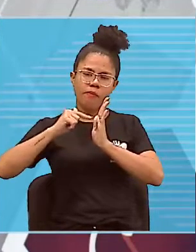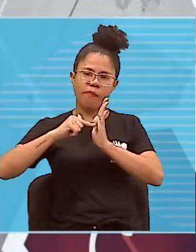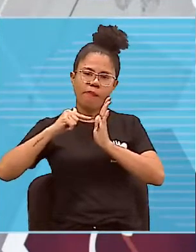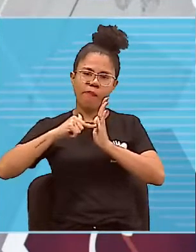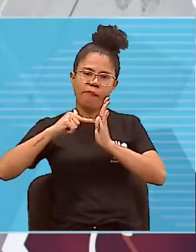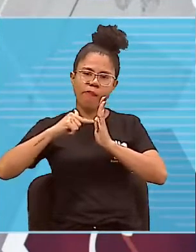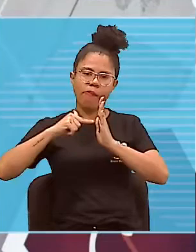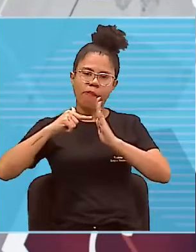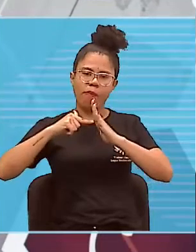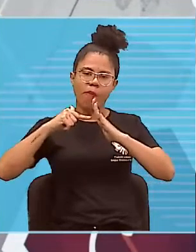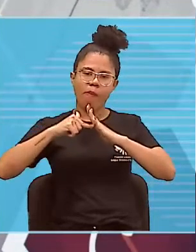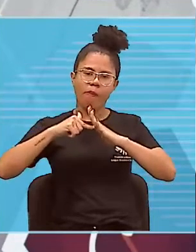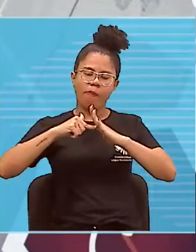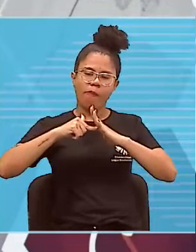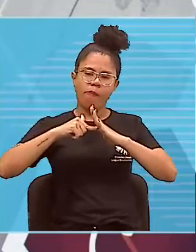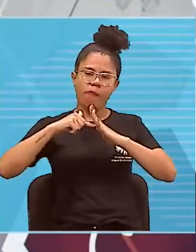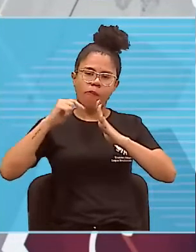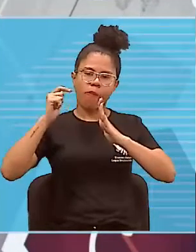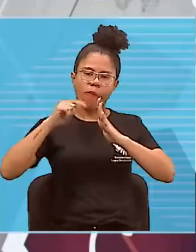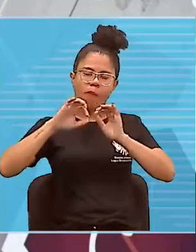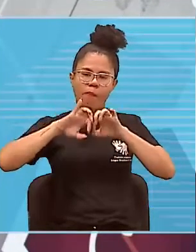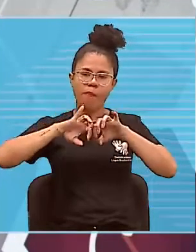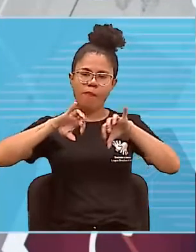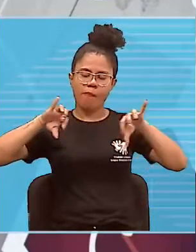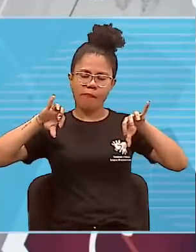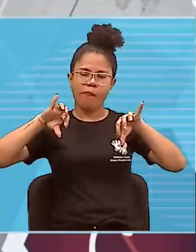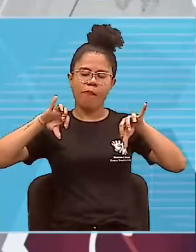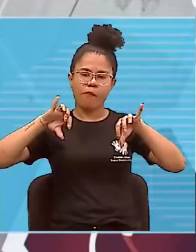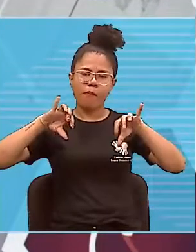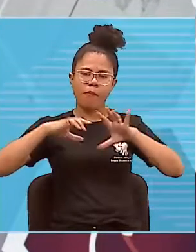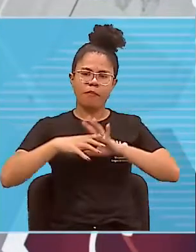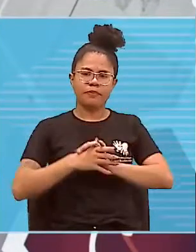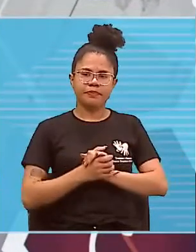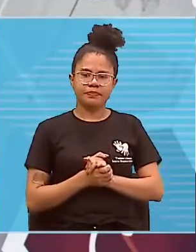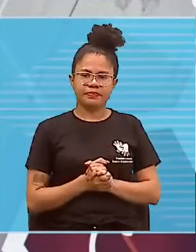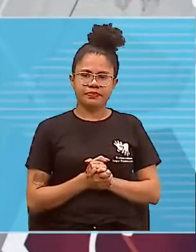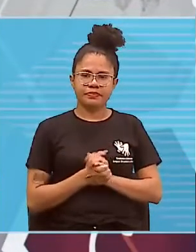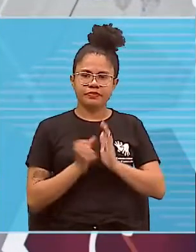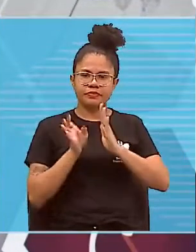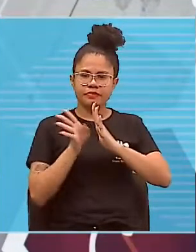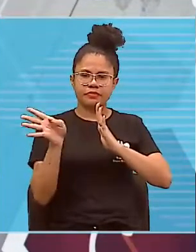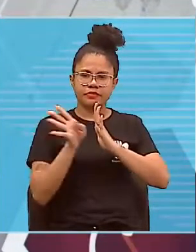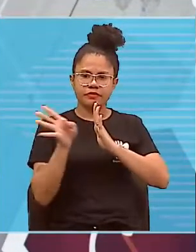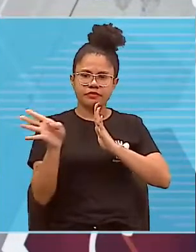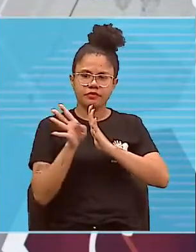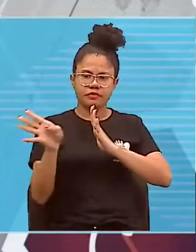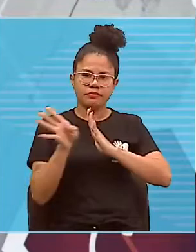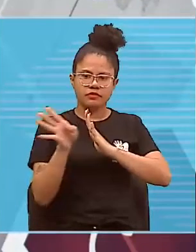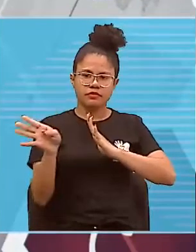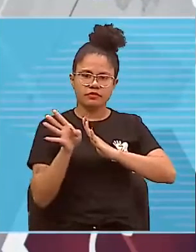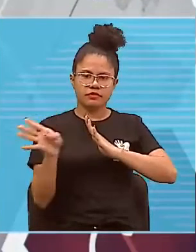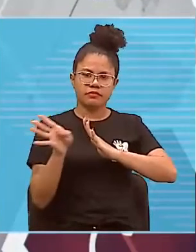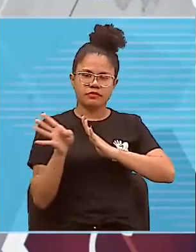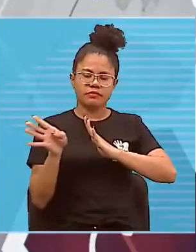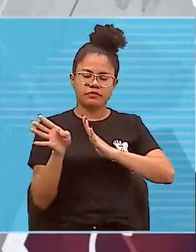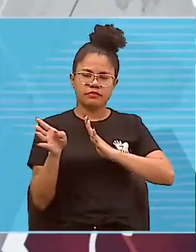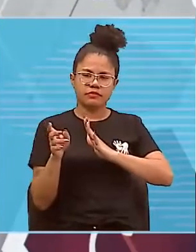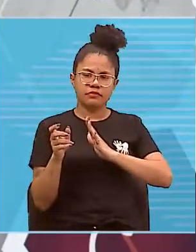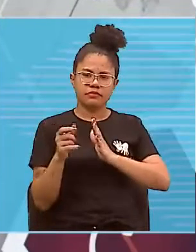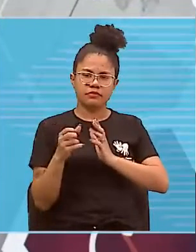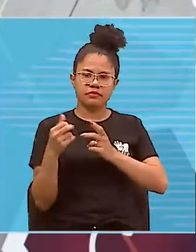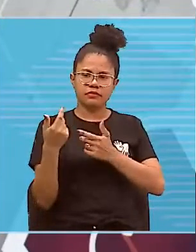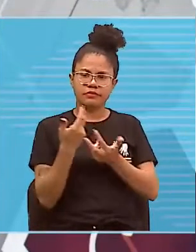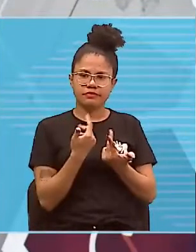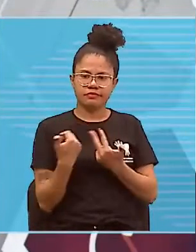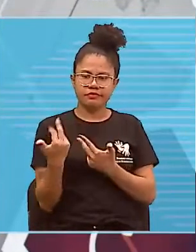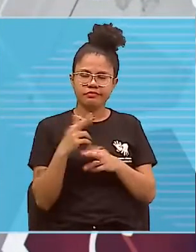Prisma você teve a separação dos raios de luz em diferentes cumprimentos